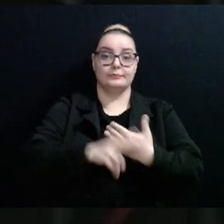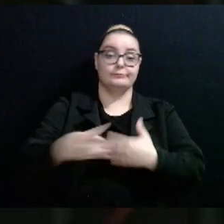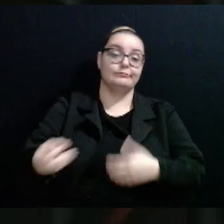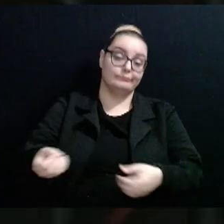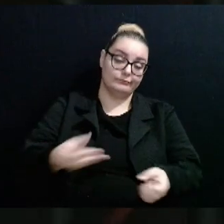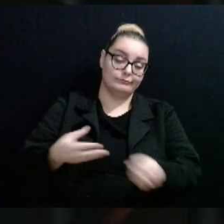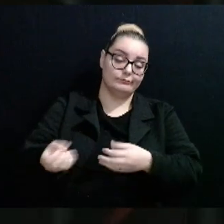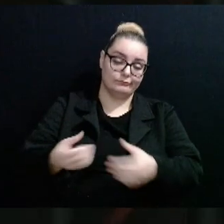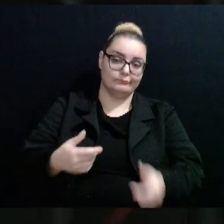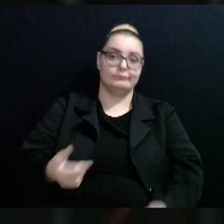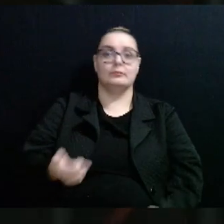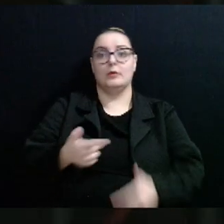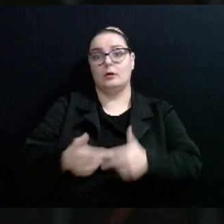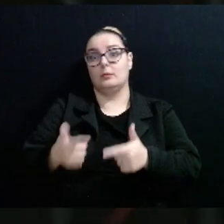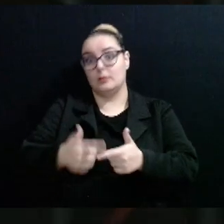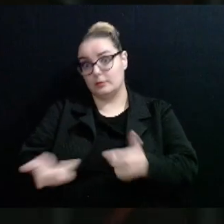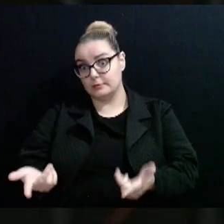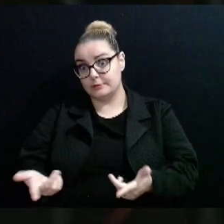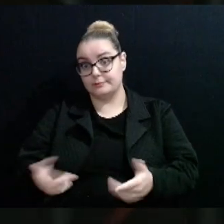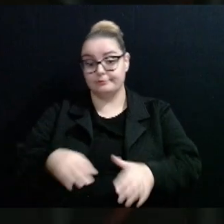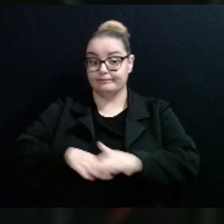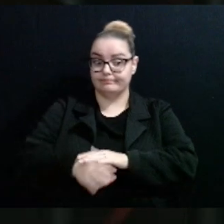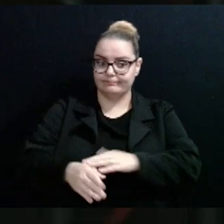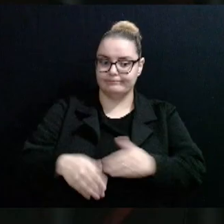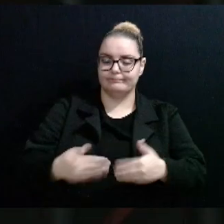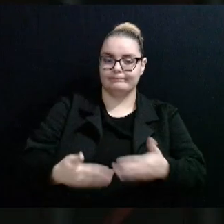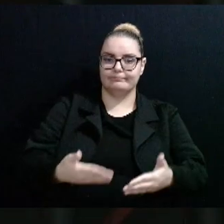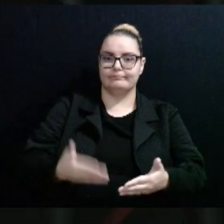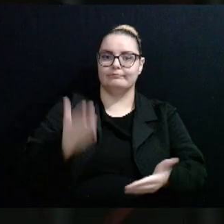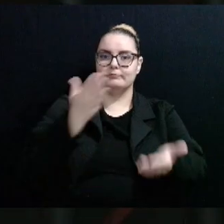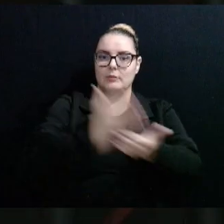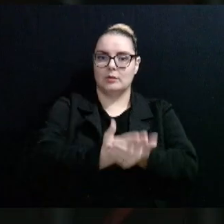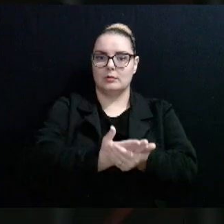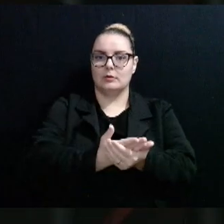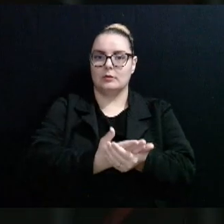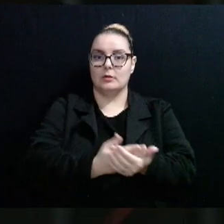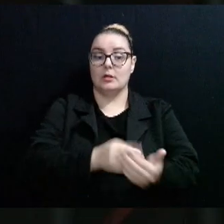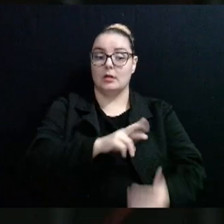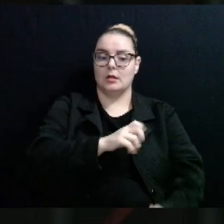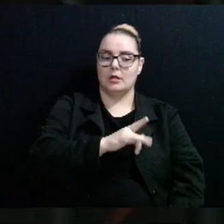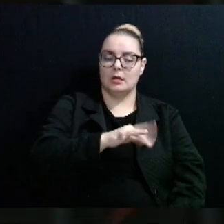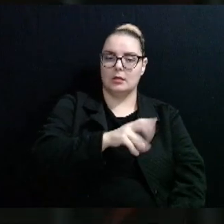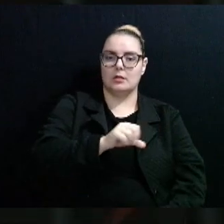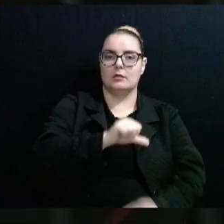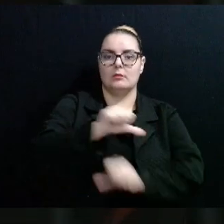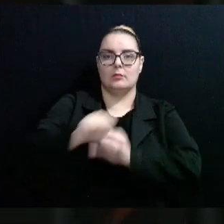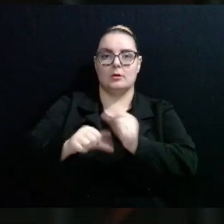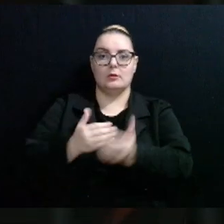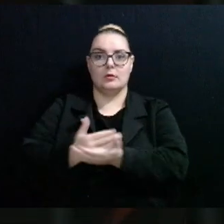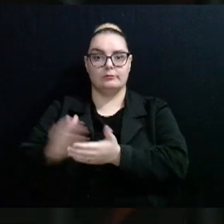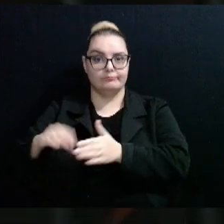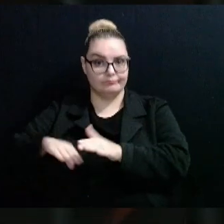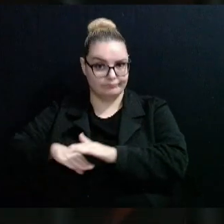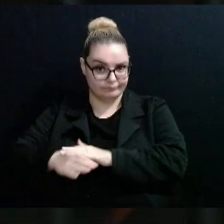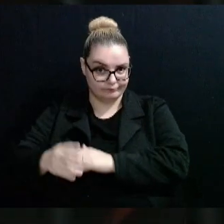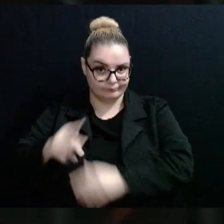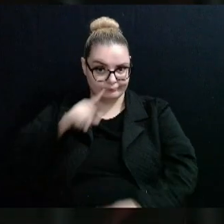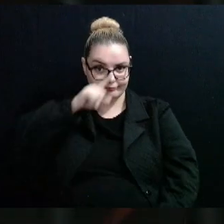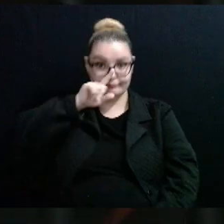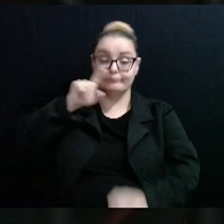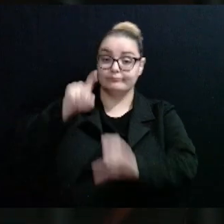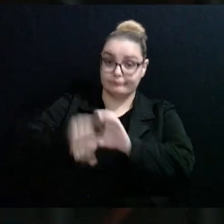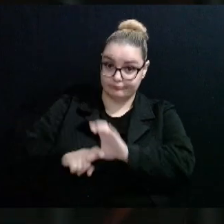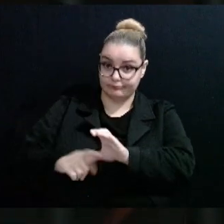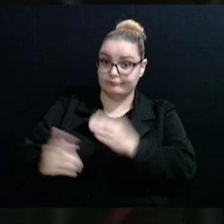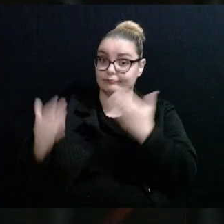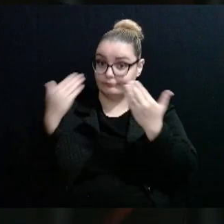se repete, o hábito pode deixar de ser apenas recreativo e passa a iniciar um padrão de risco ou dependência psicológica. Os